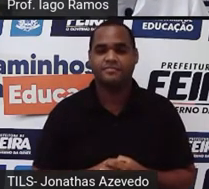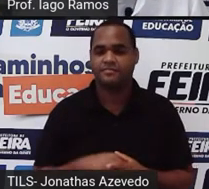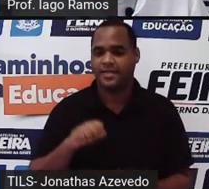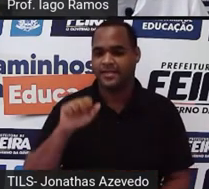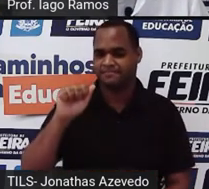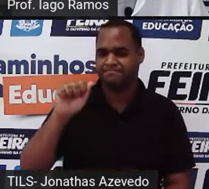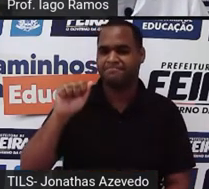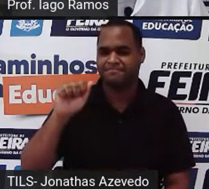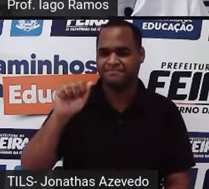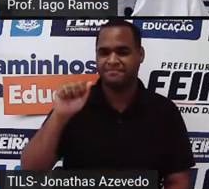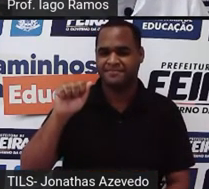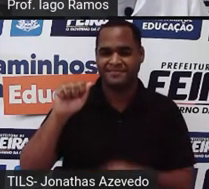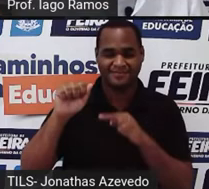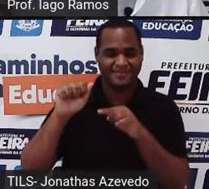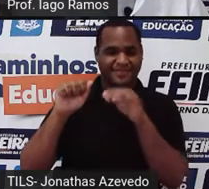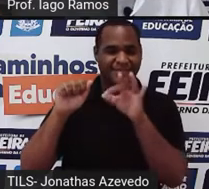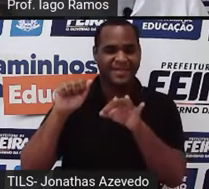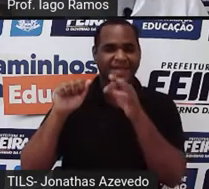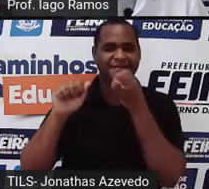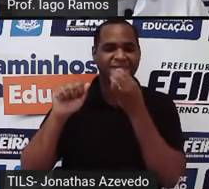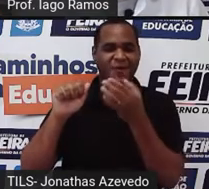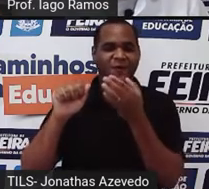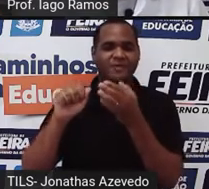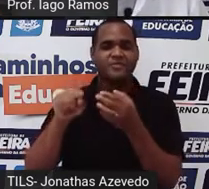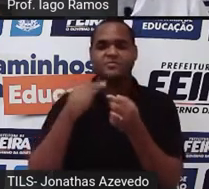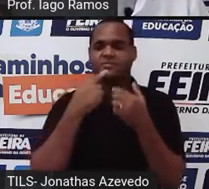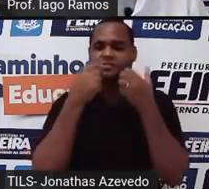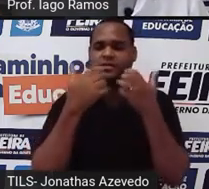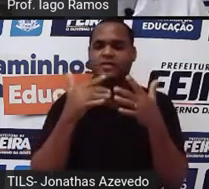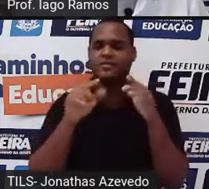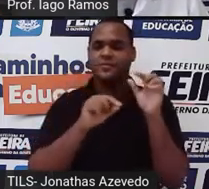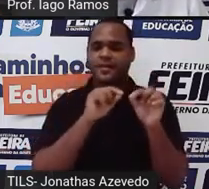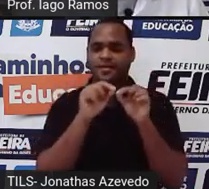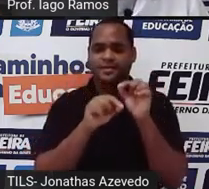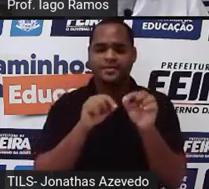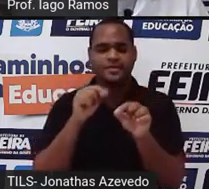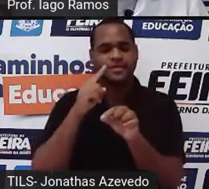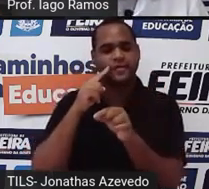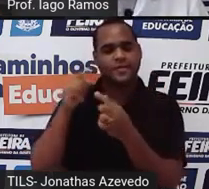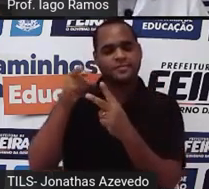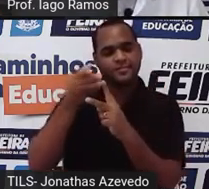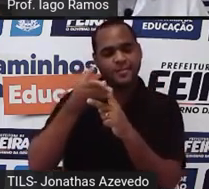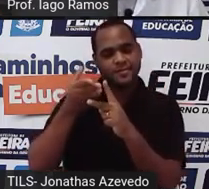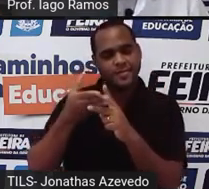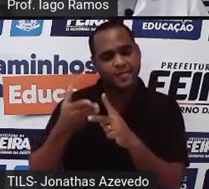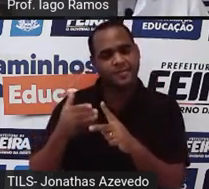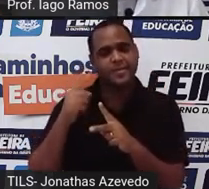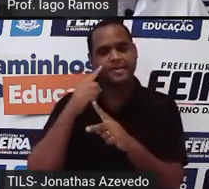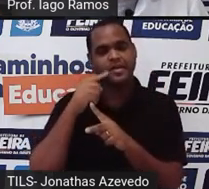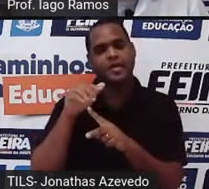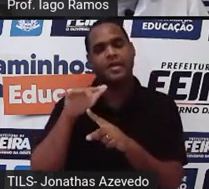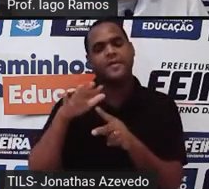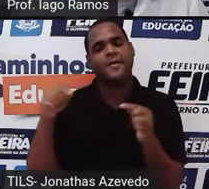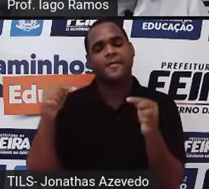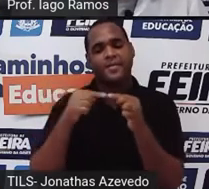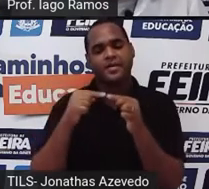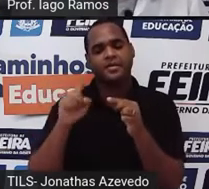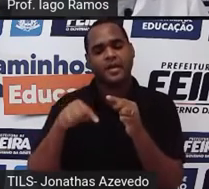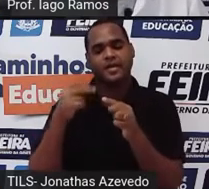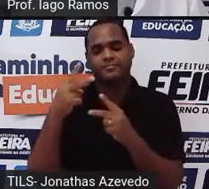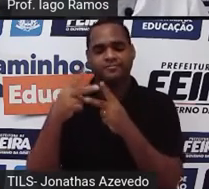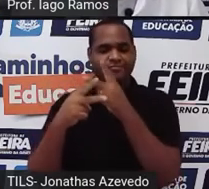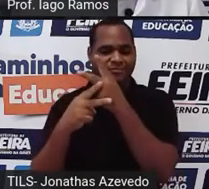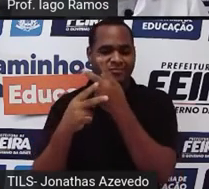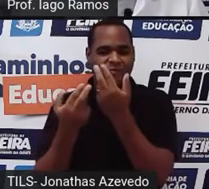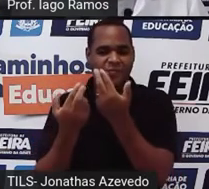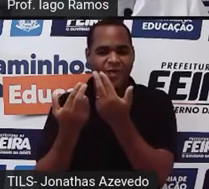Letra A, certo? Quando a gente fala de dividir potências que têm o mesmo expoente,